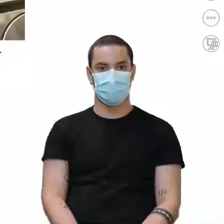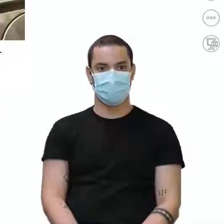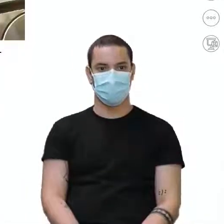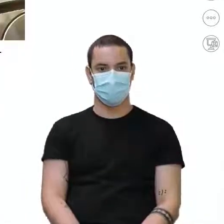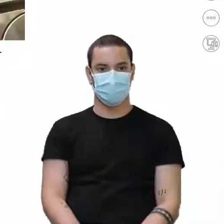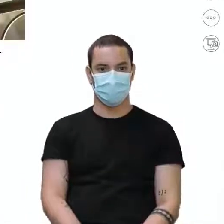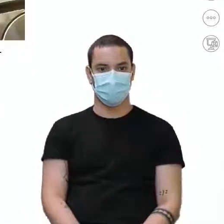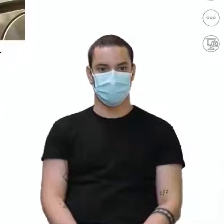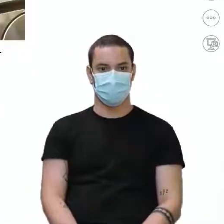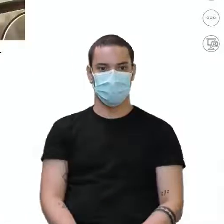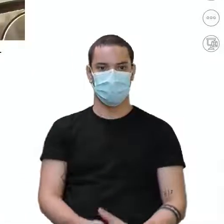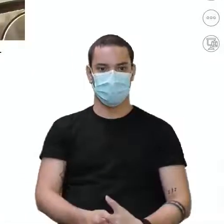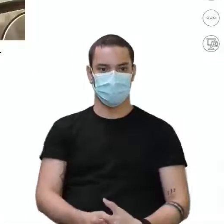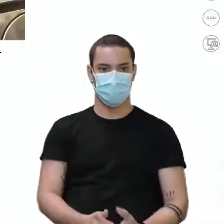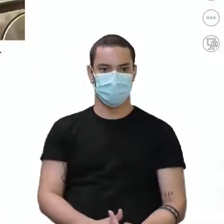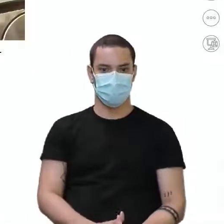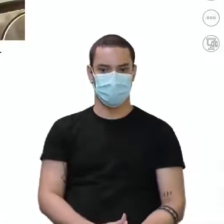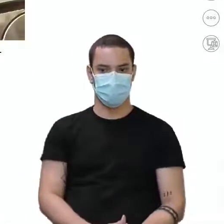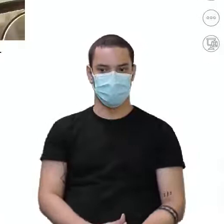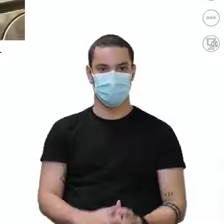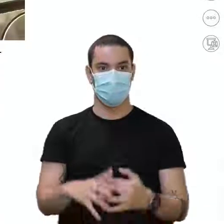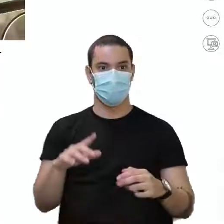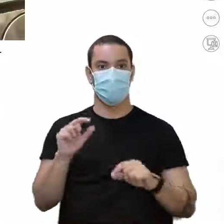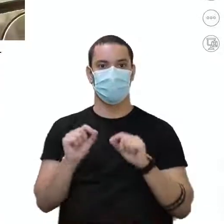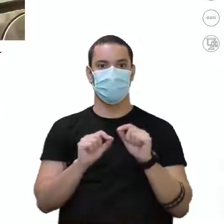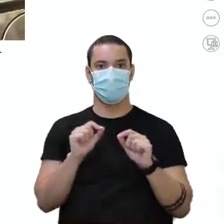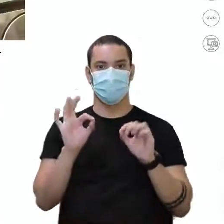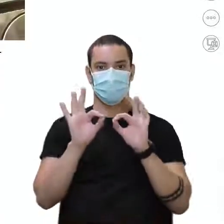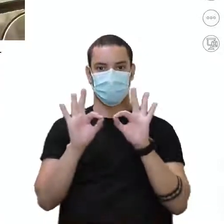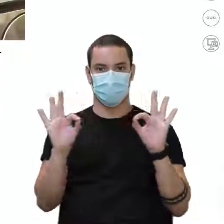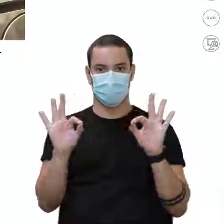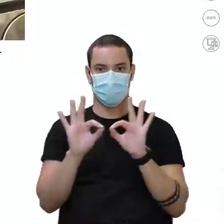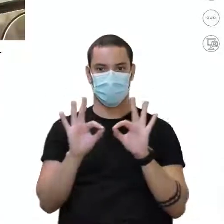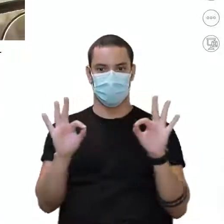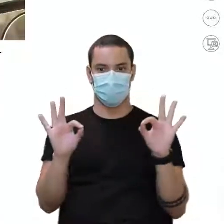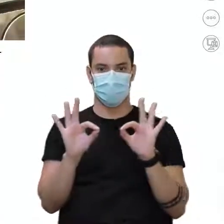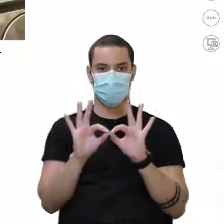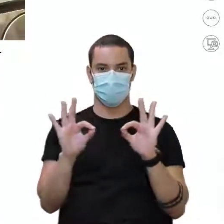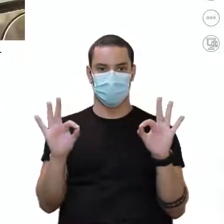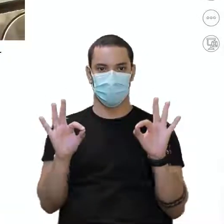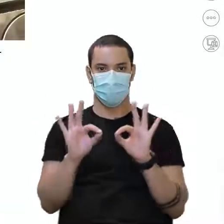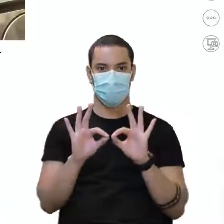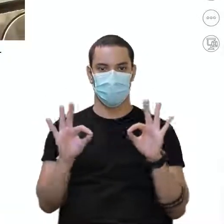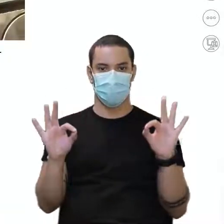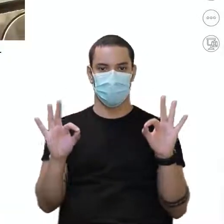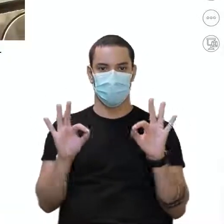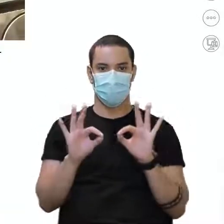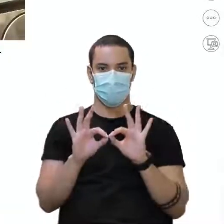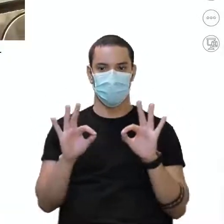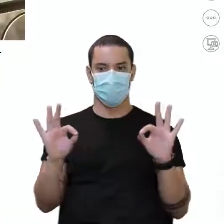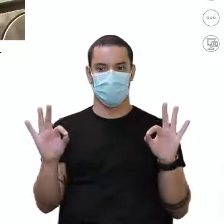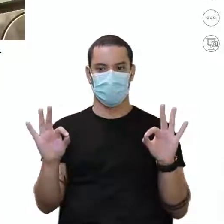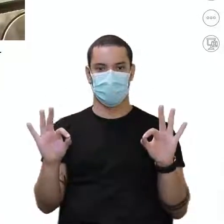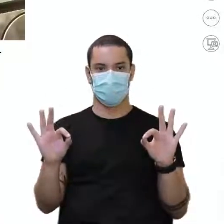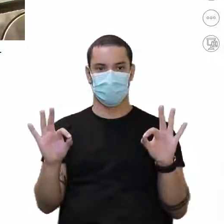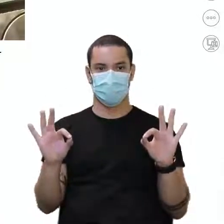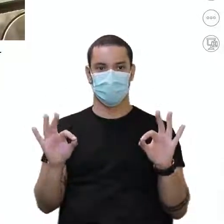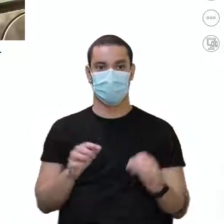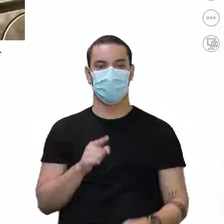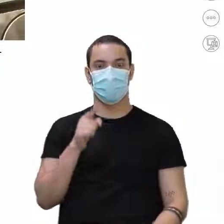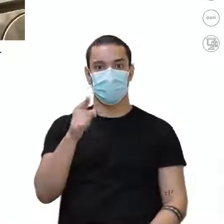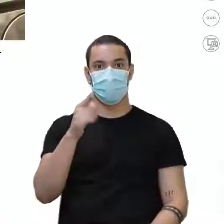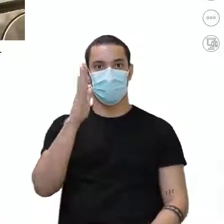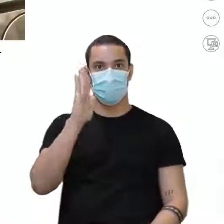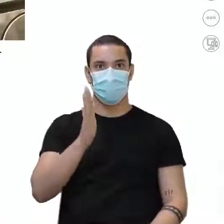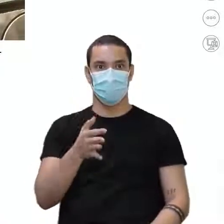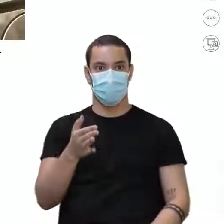A situação é essa. You have just arrived to meet a friend who is waiting for you. Você